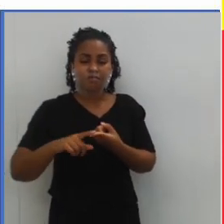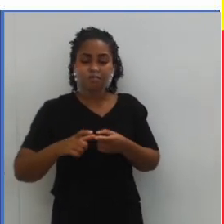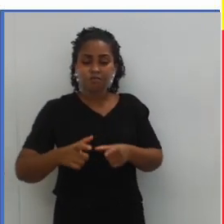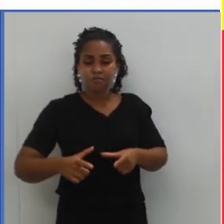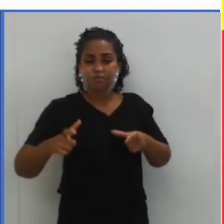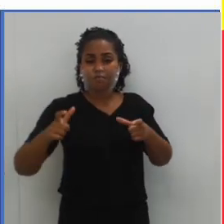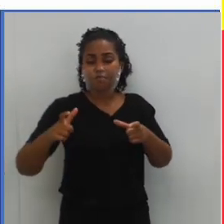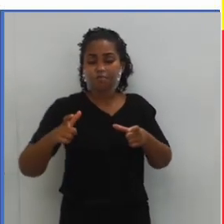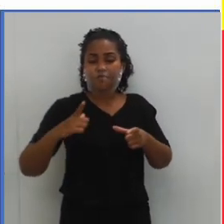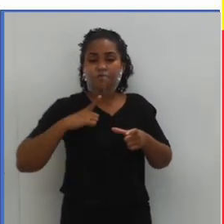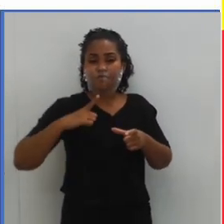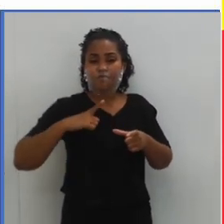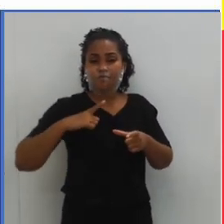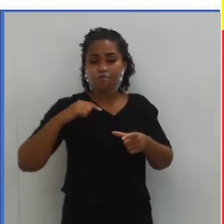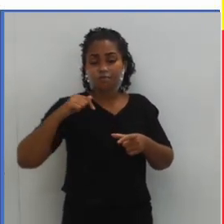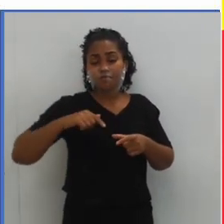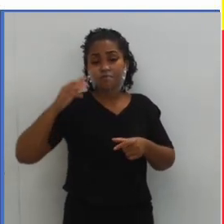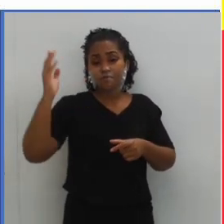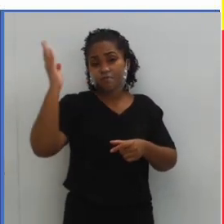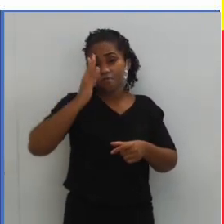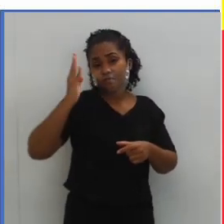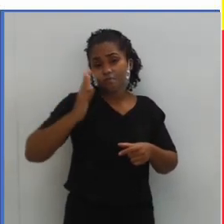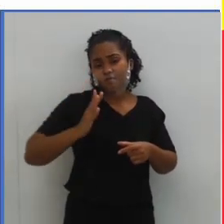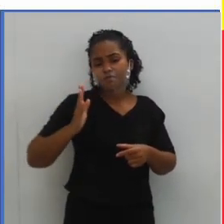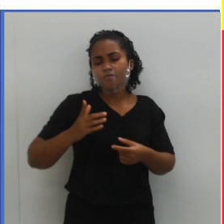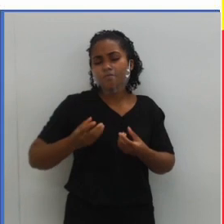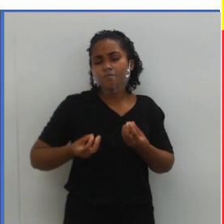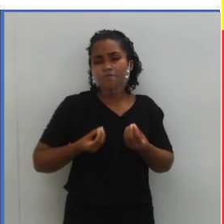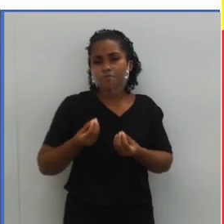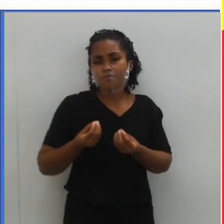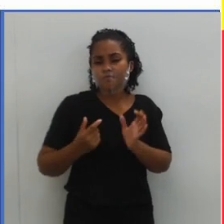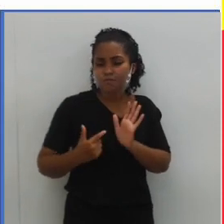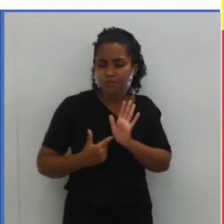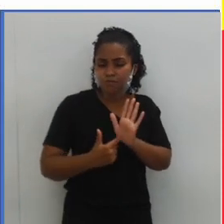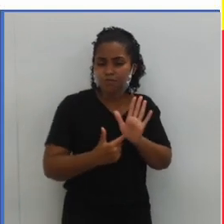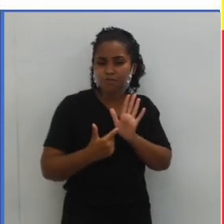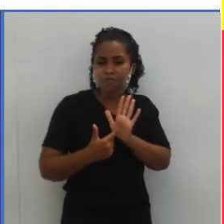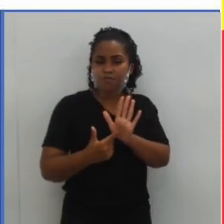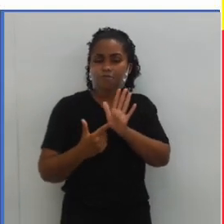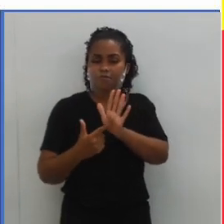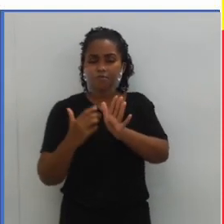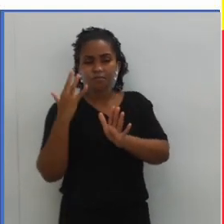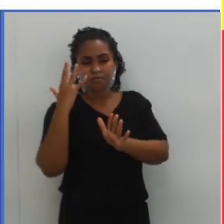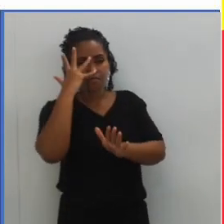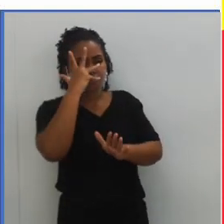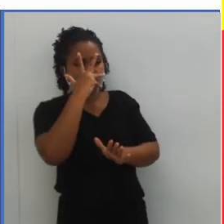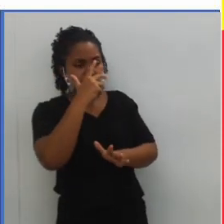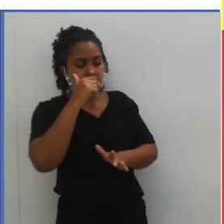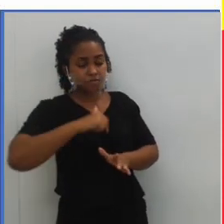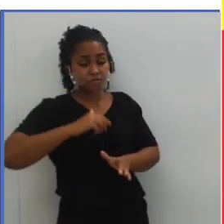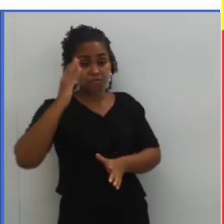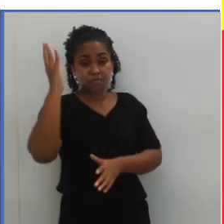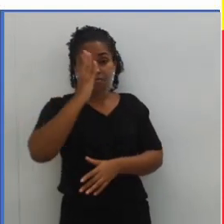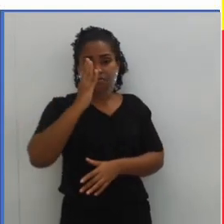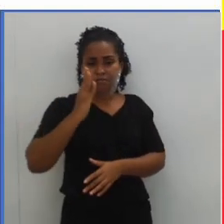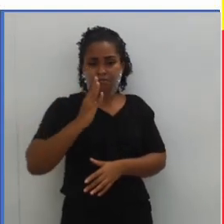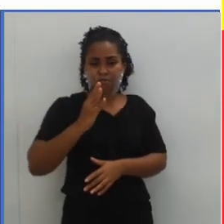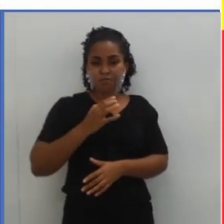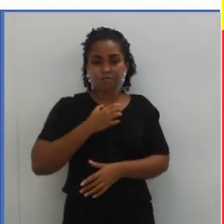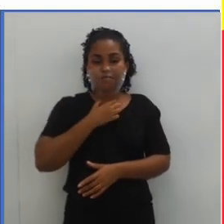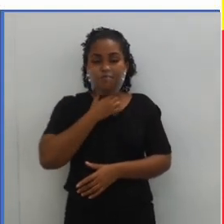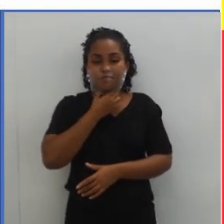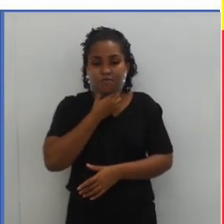maior, que o Brasil ele é muito grande, então começou-se a mostrar também as belezas naturais, né, do Brasil, né, os